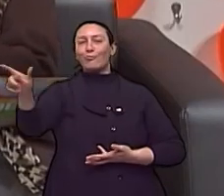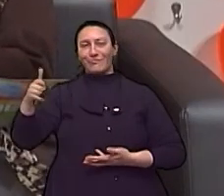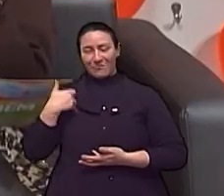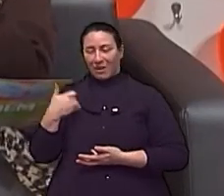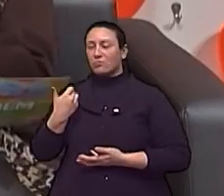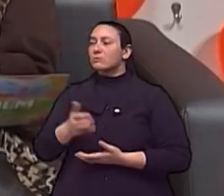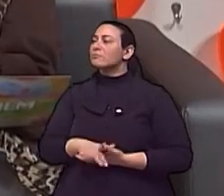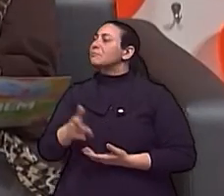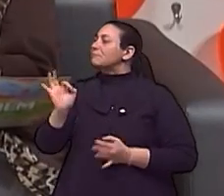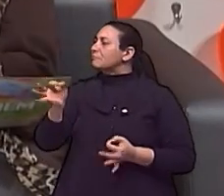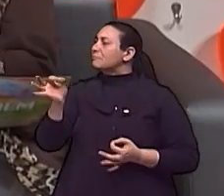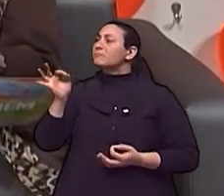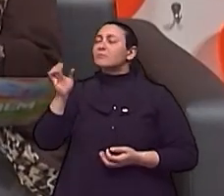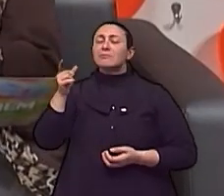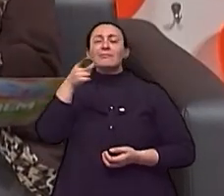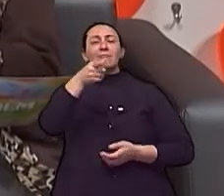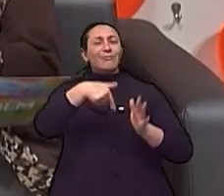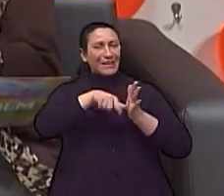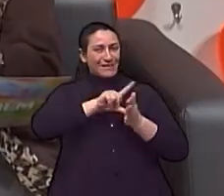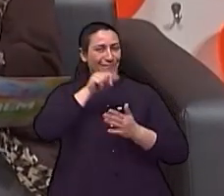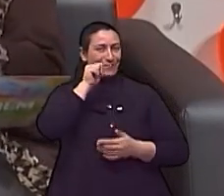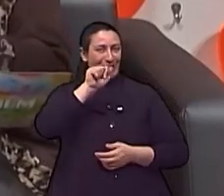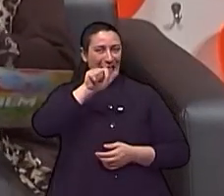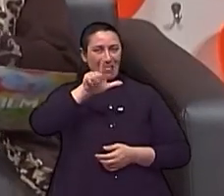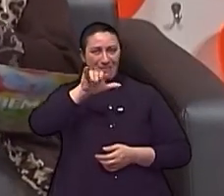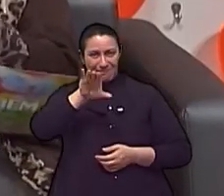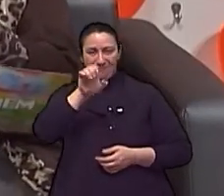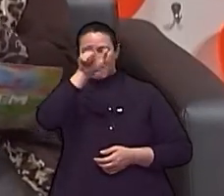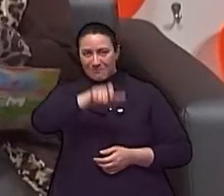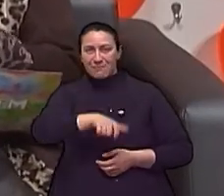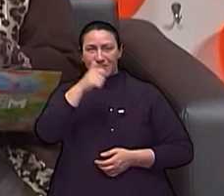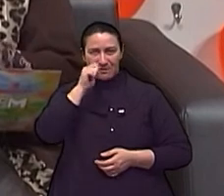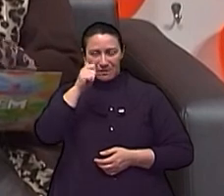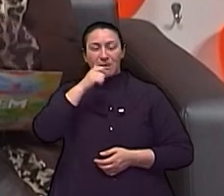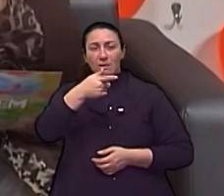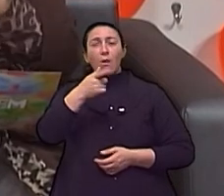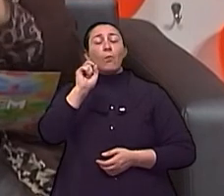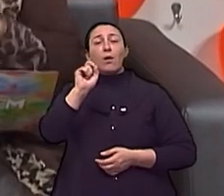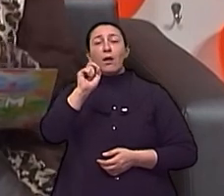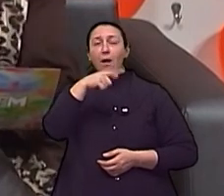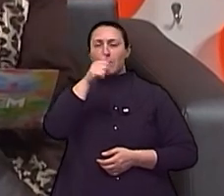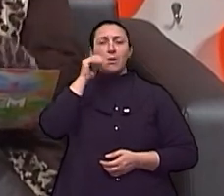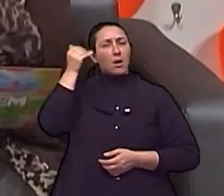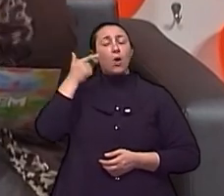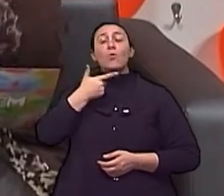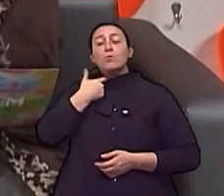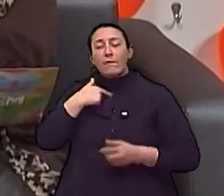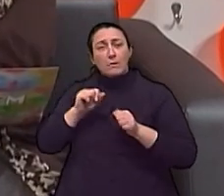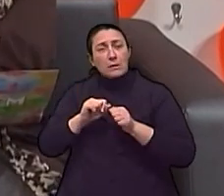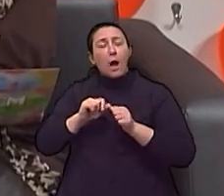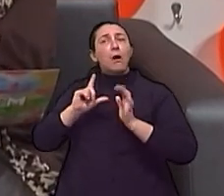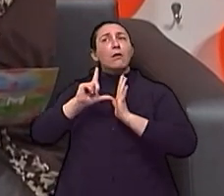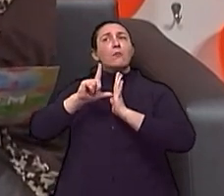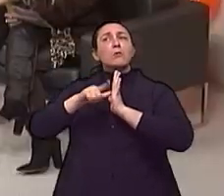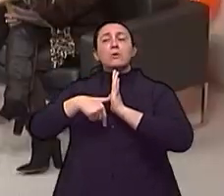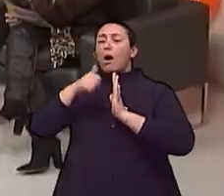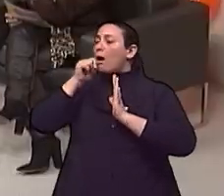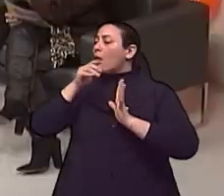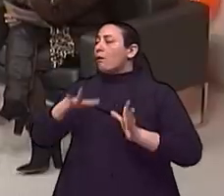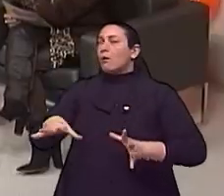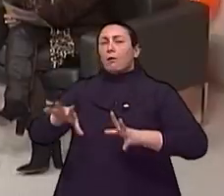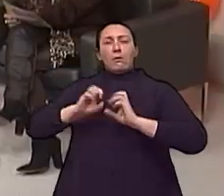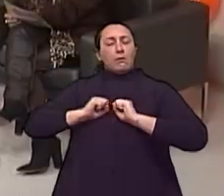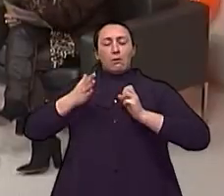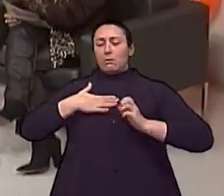matéria que a gente passou para vocês da Dona Alice a gente viu claramente aqui o hobby se transformou numa profissão Ela é professora hora